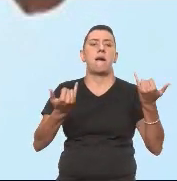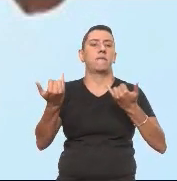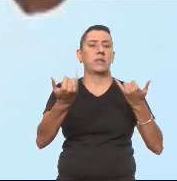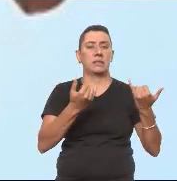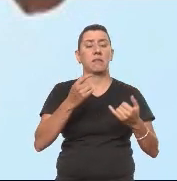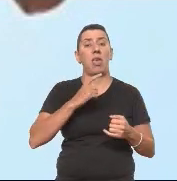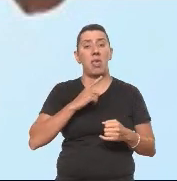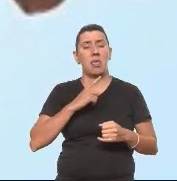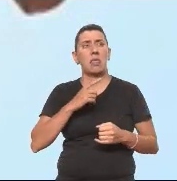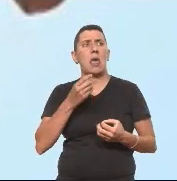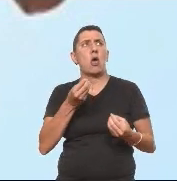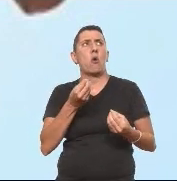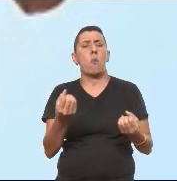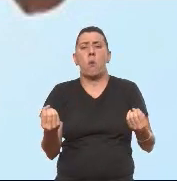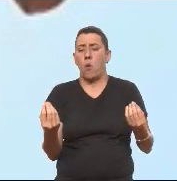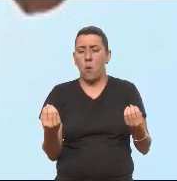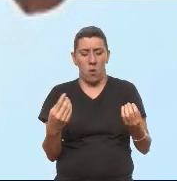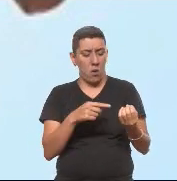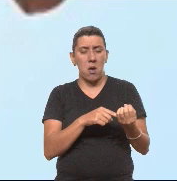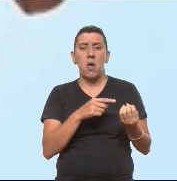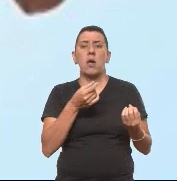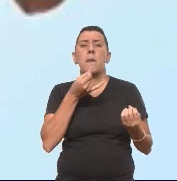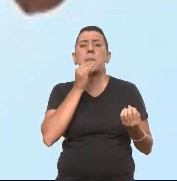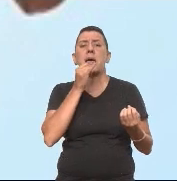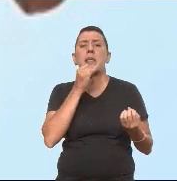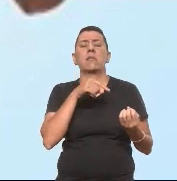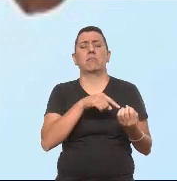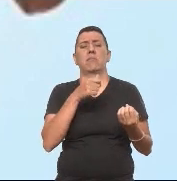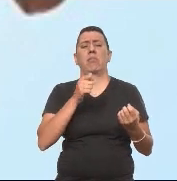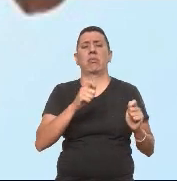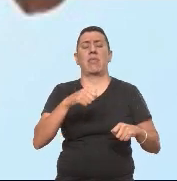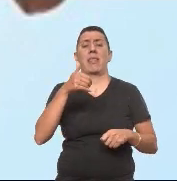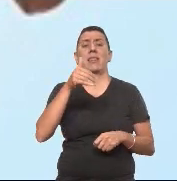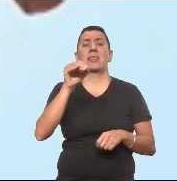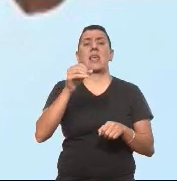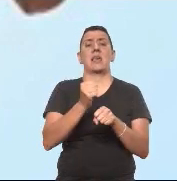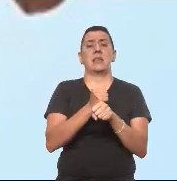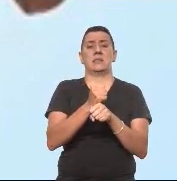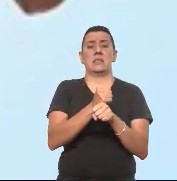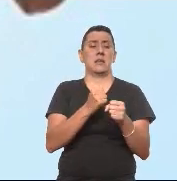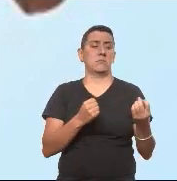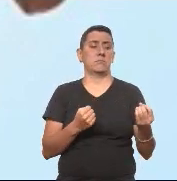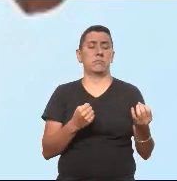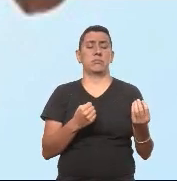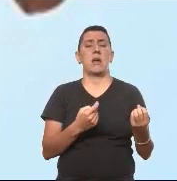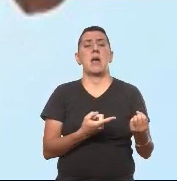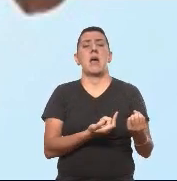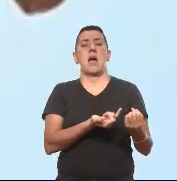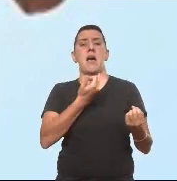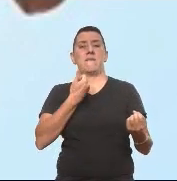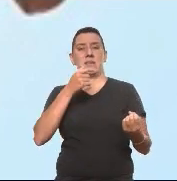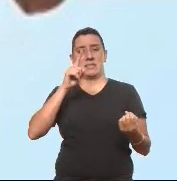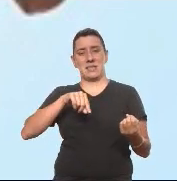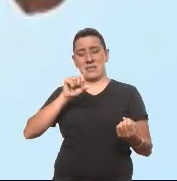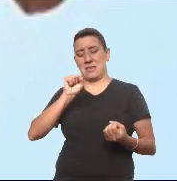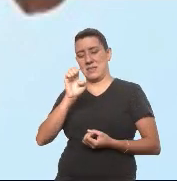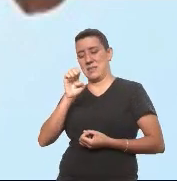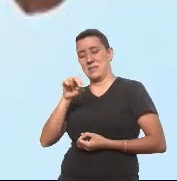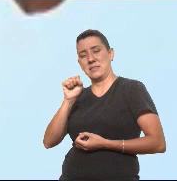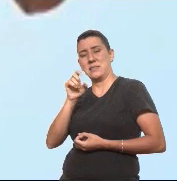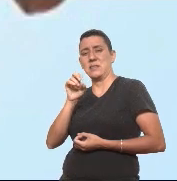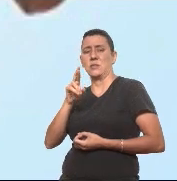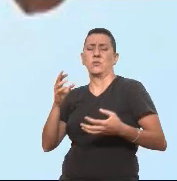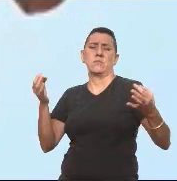eu tenho ali todo o sensoriamento das vagas e administração das minhas áreas públicas é de uma maneira muito